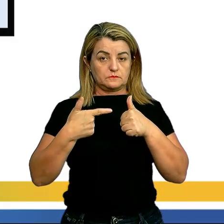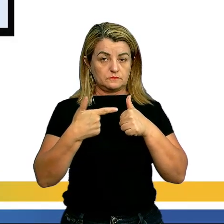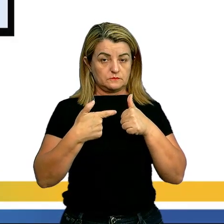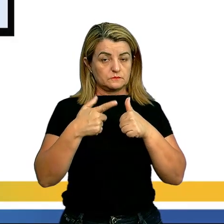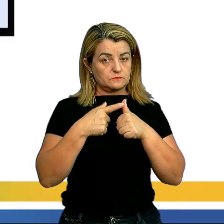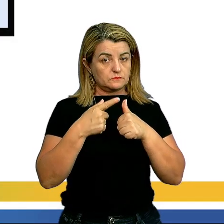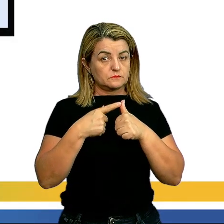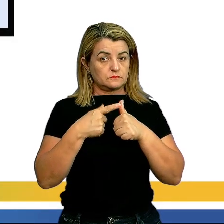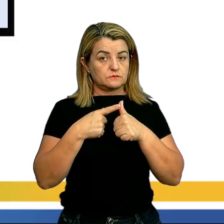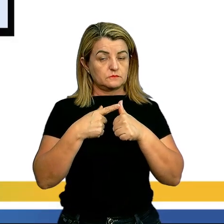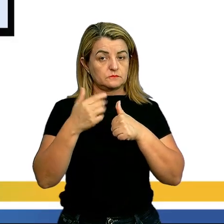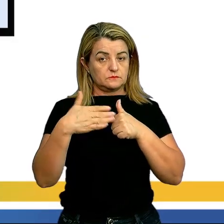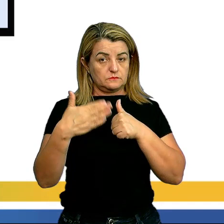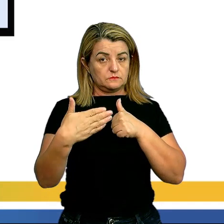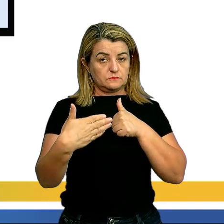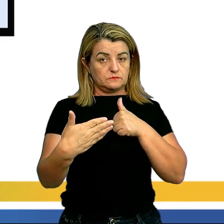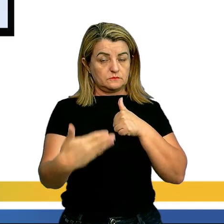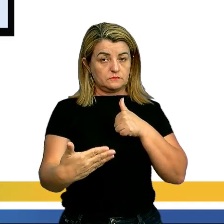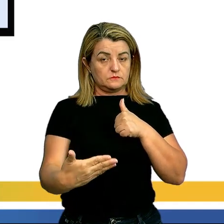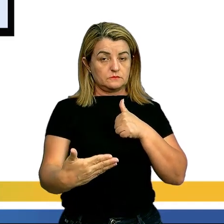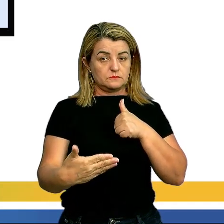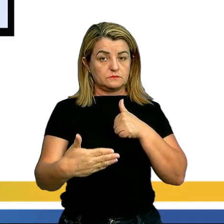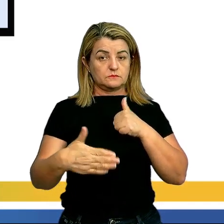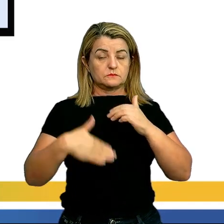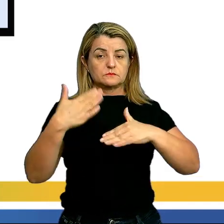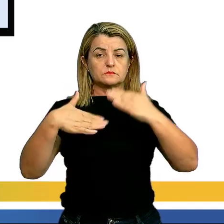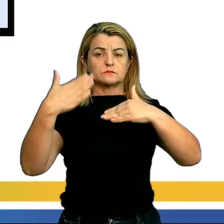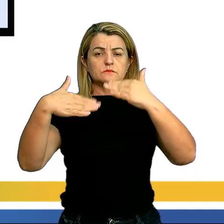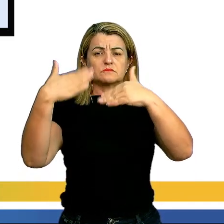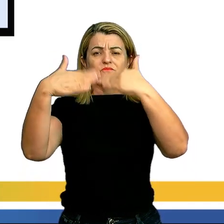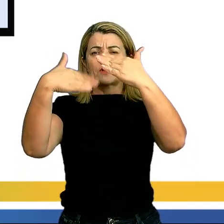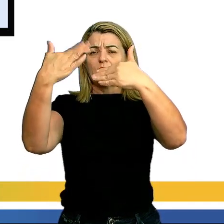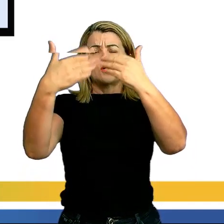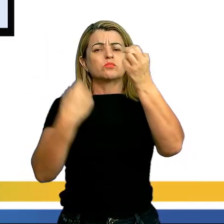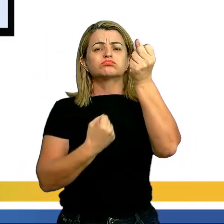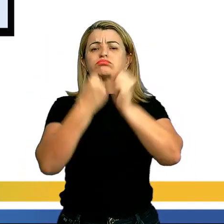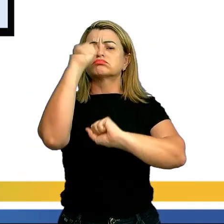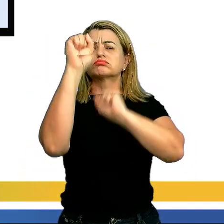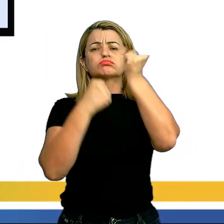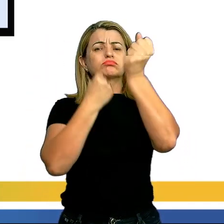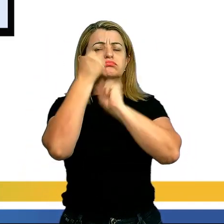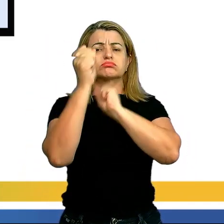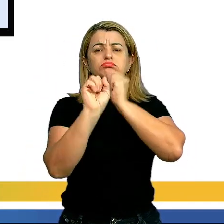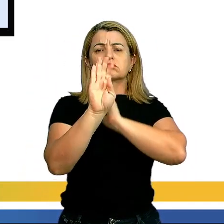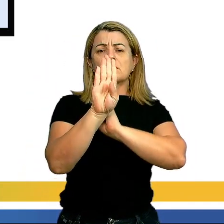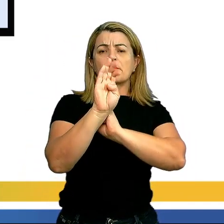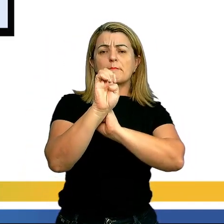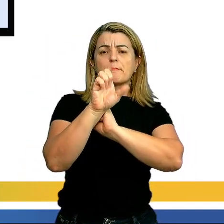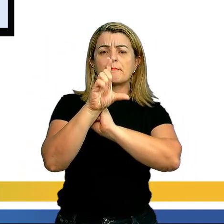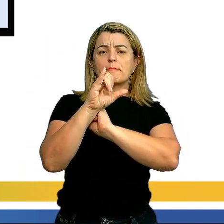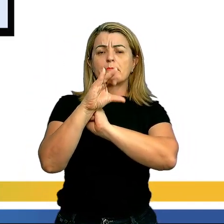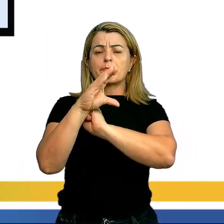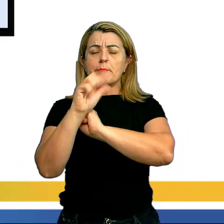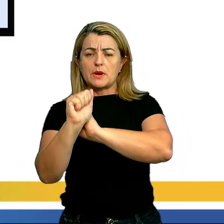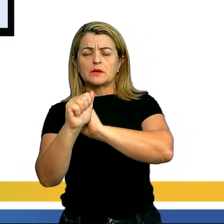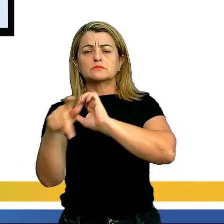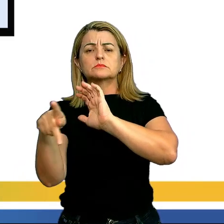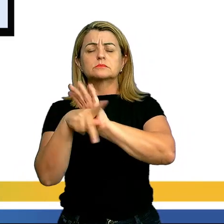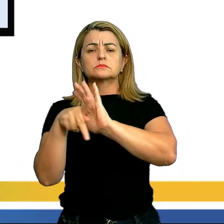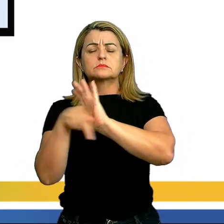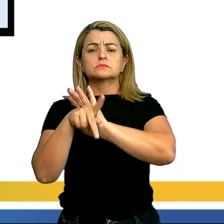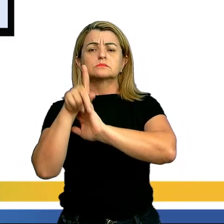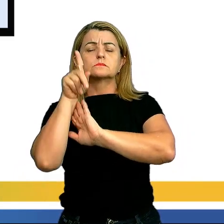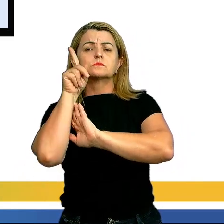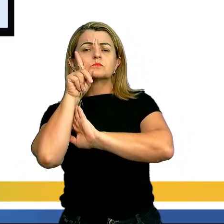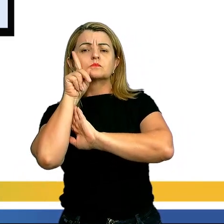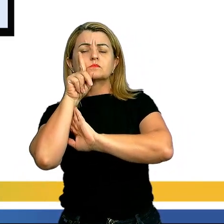já expliquei, levou, né, ao desenvolvimento de muitas indústrias bélicas, dentre elas a norte-americana, que